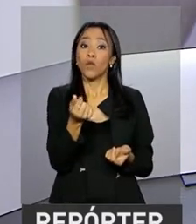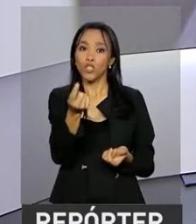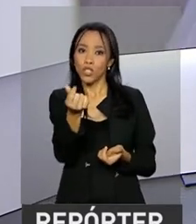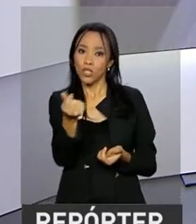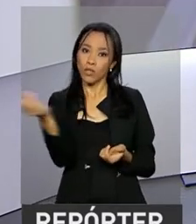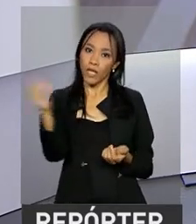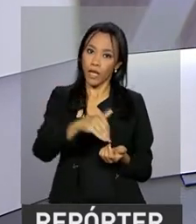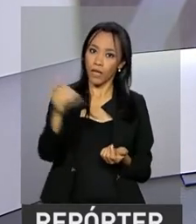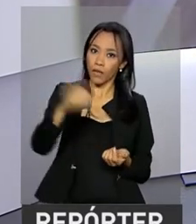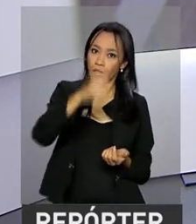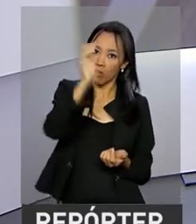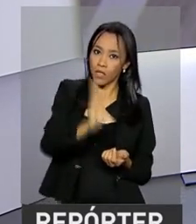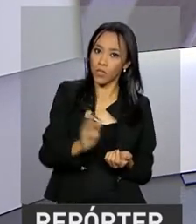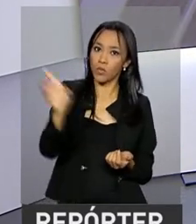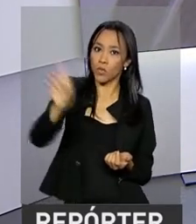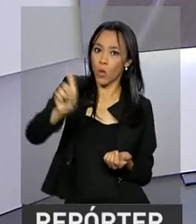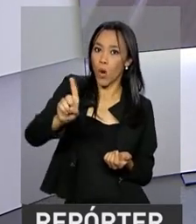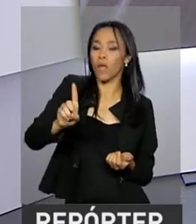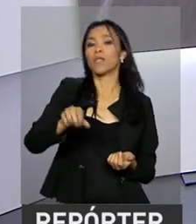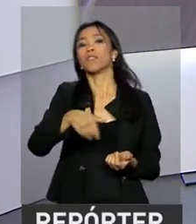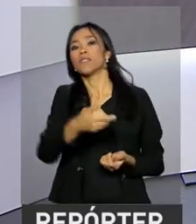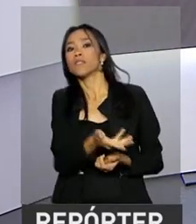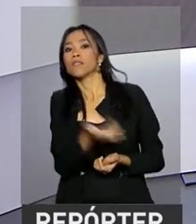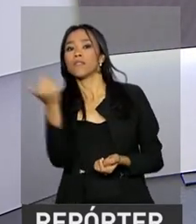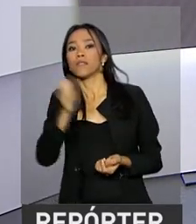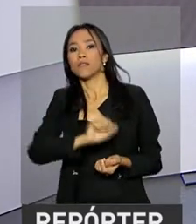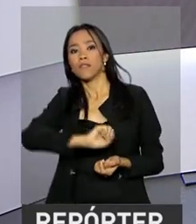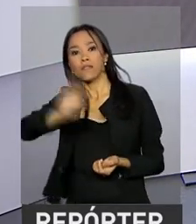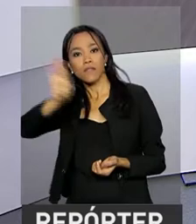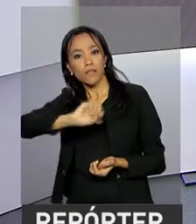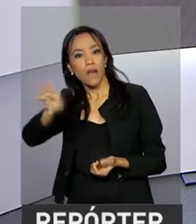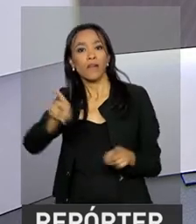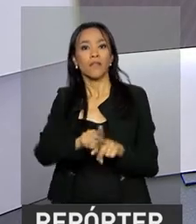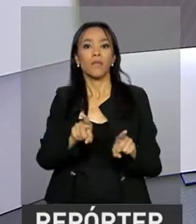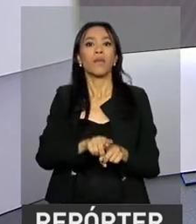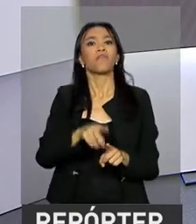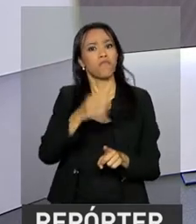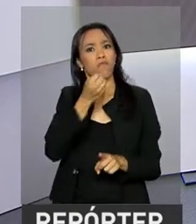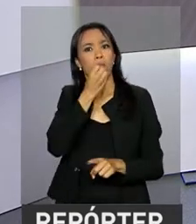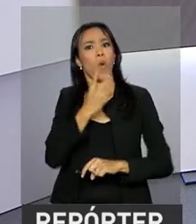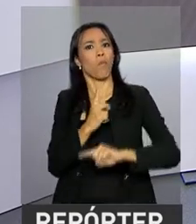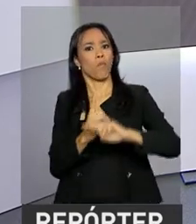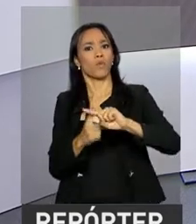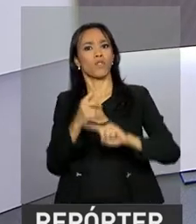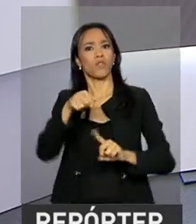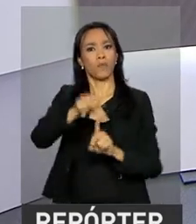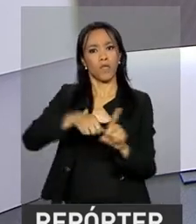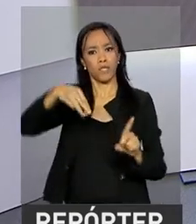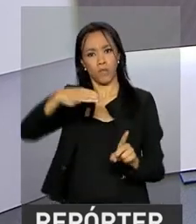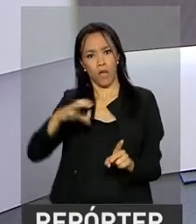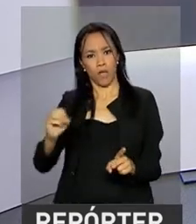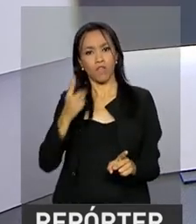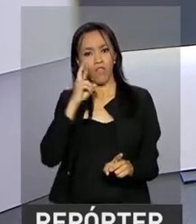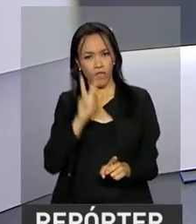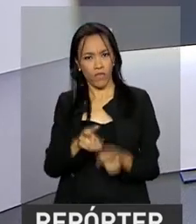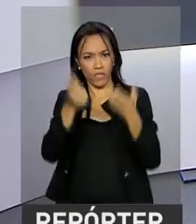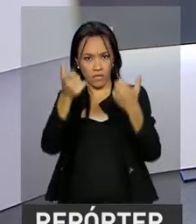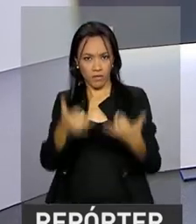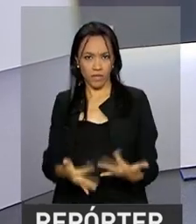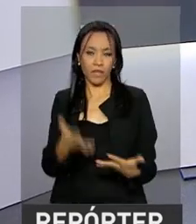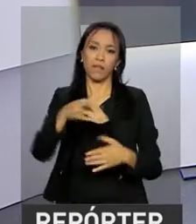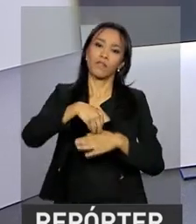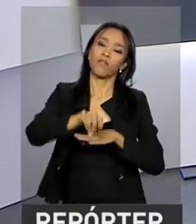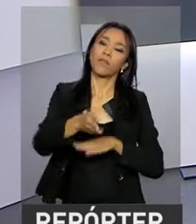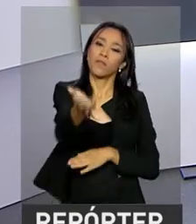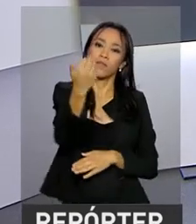voltou a ficar positivo em março vamos então a nossa redação em são paulo conversar com o repórter josé luiz filho que tem as